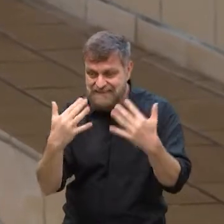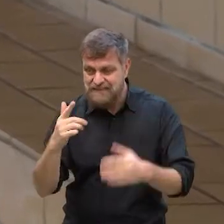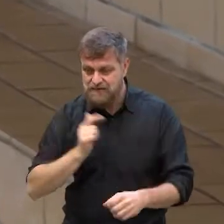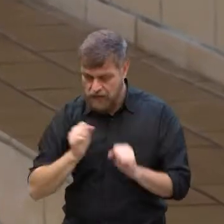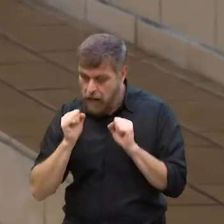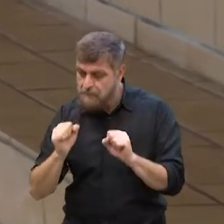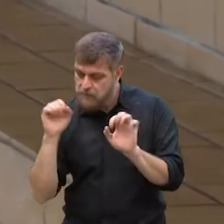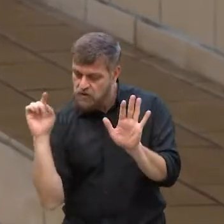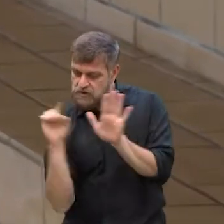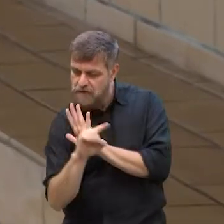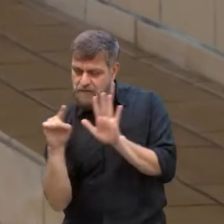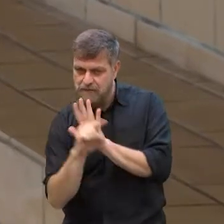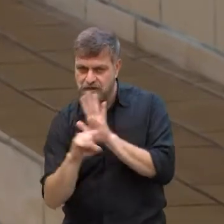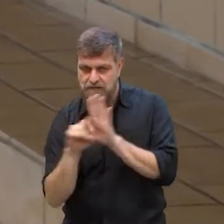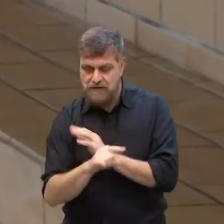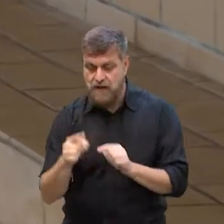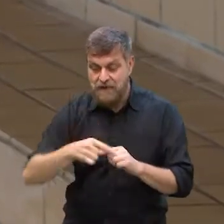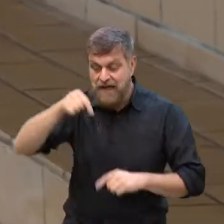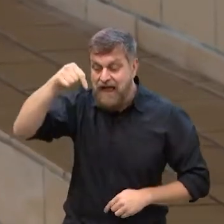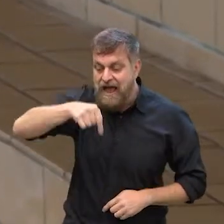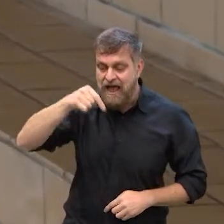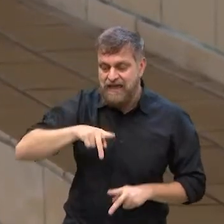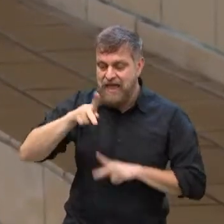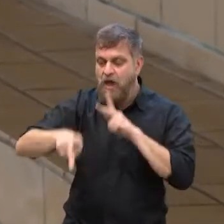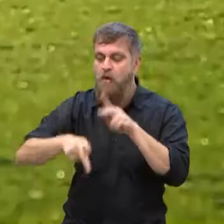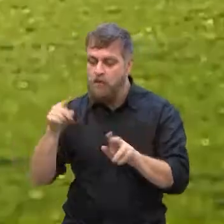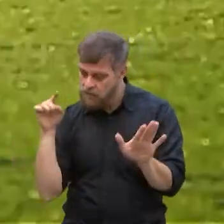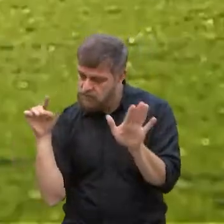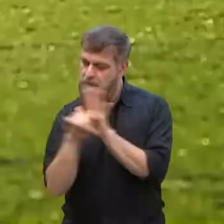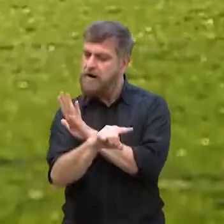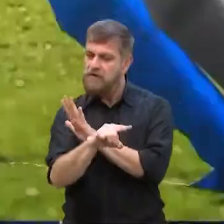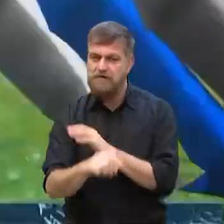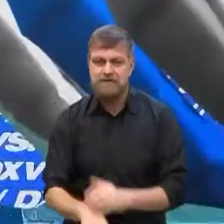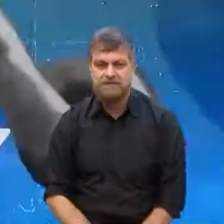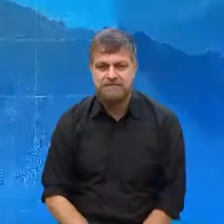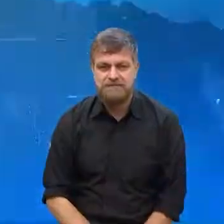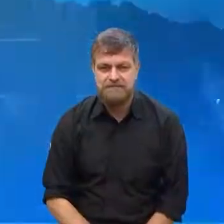essa possibilidade, porque aqui o povo fala.